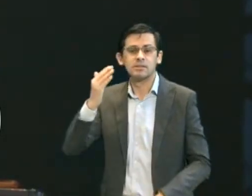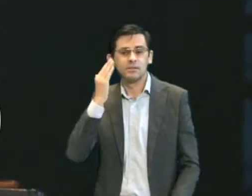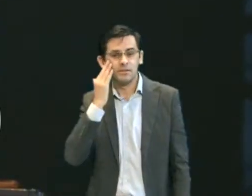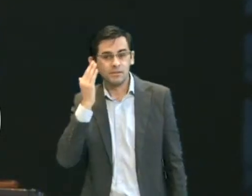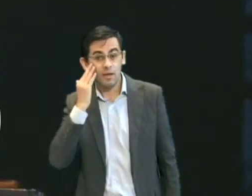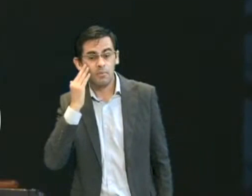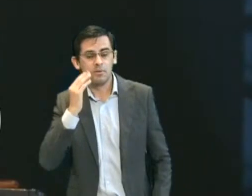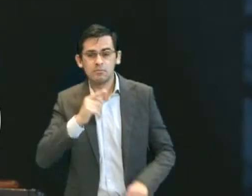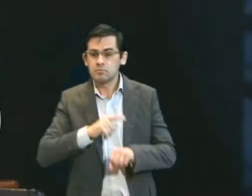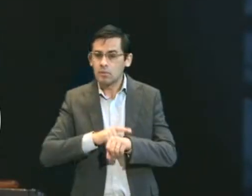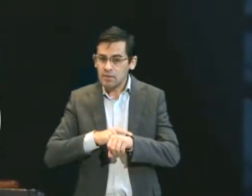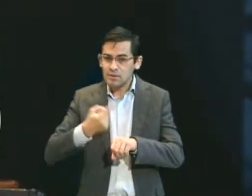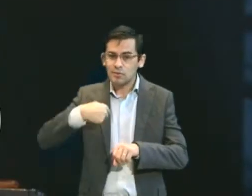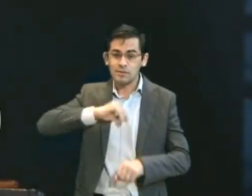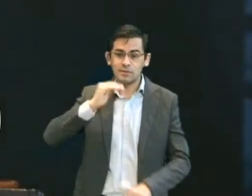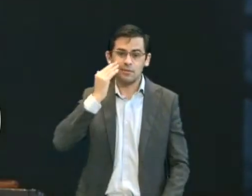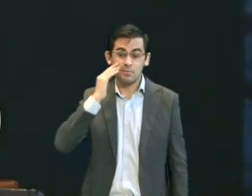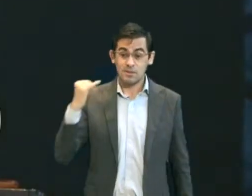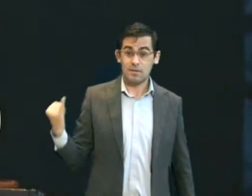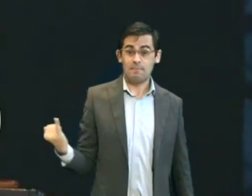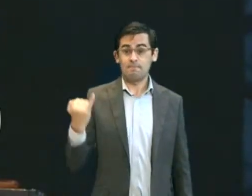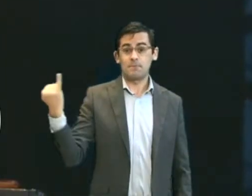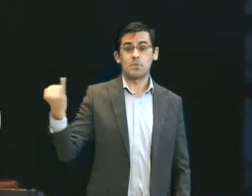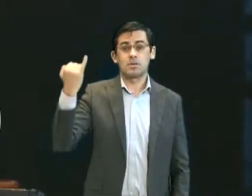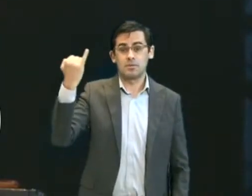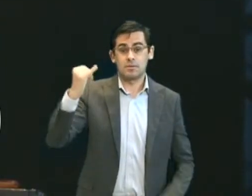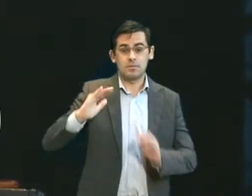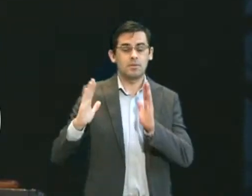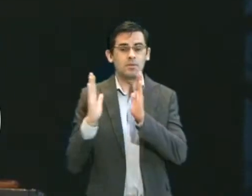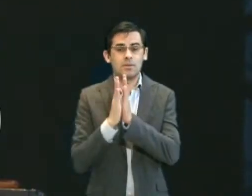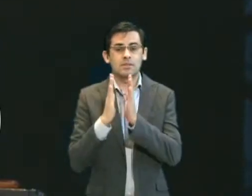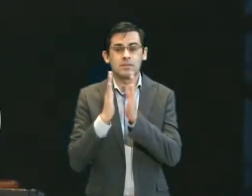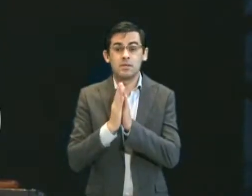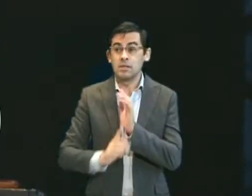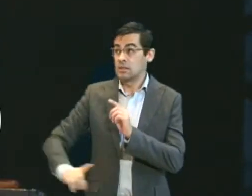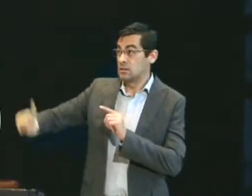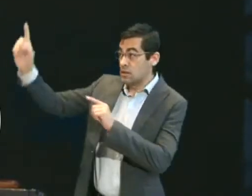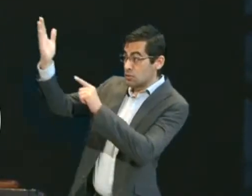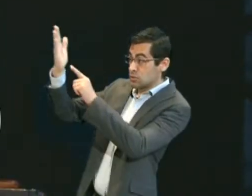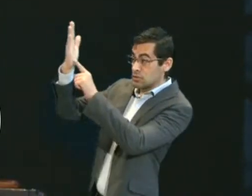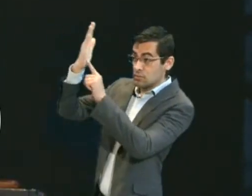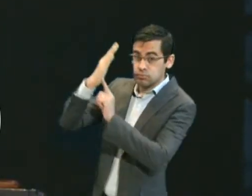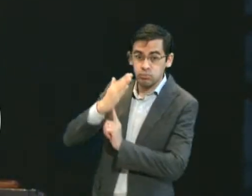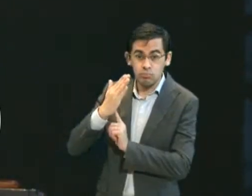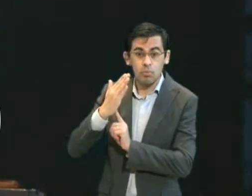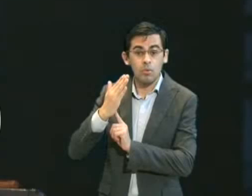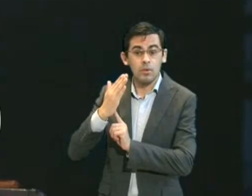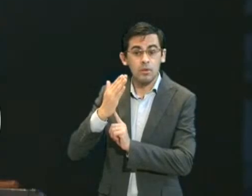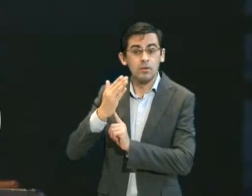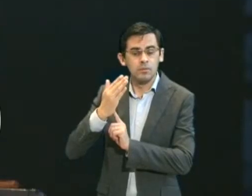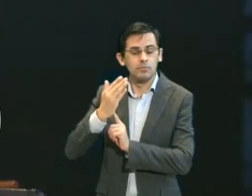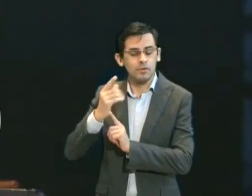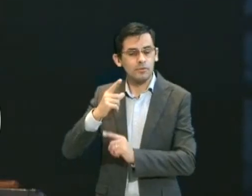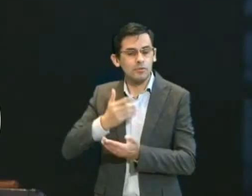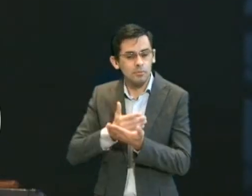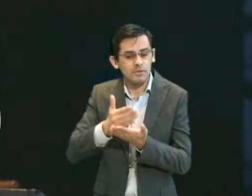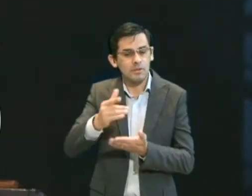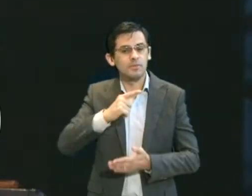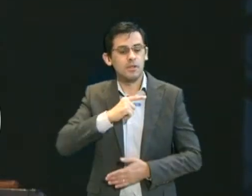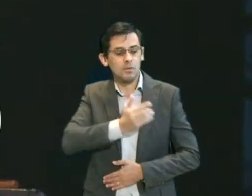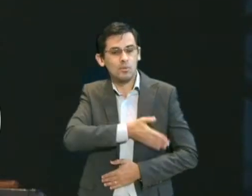dessa bênção e valoriza a oração assim, a revelação de Deus torna o nosso coração um coração